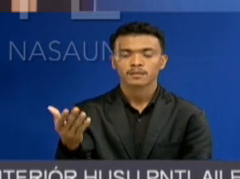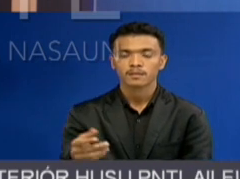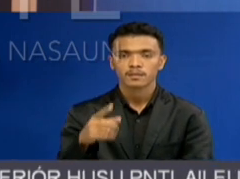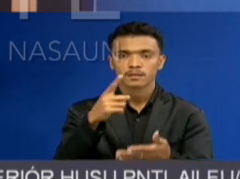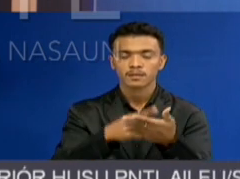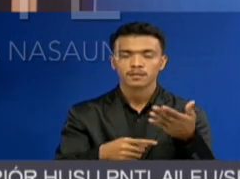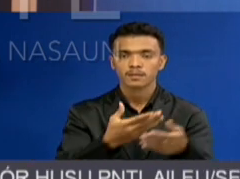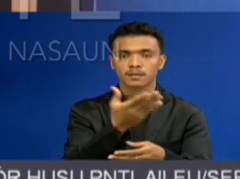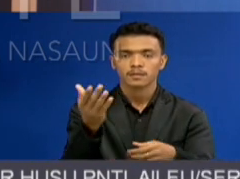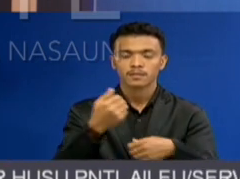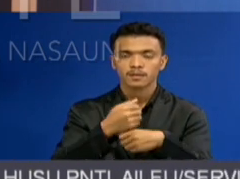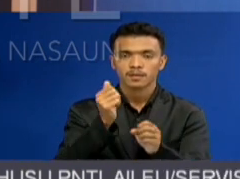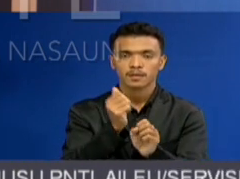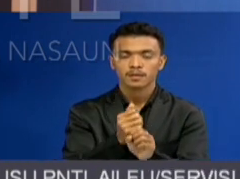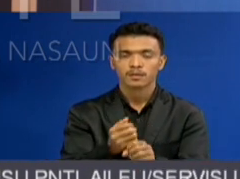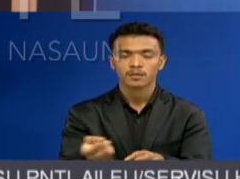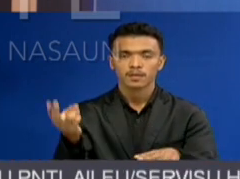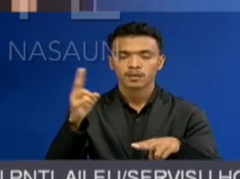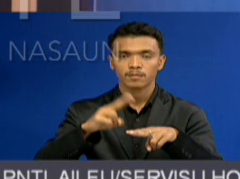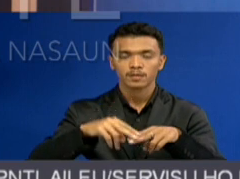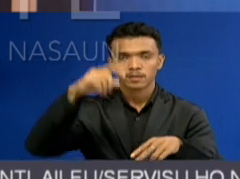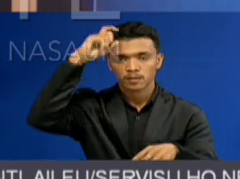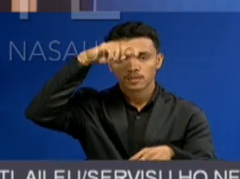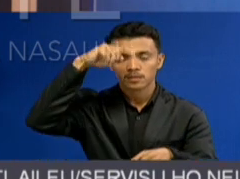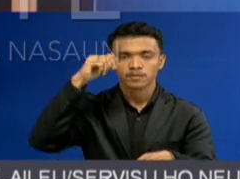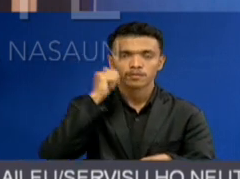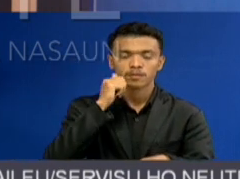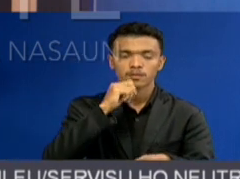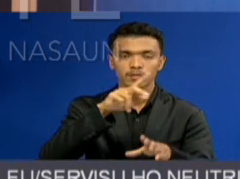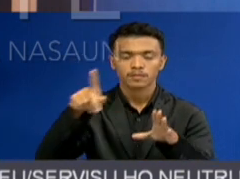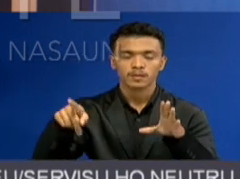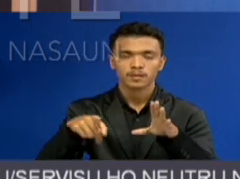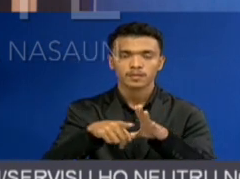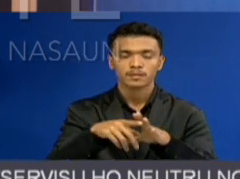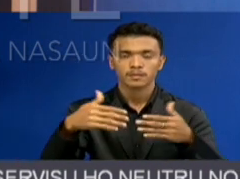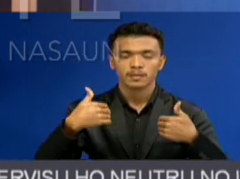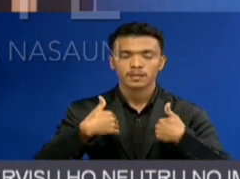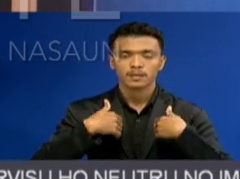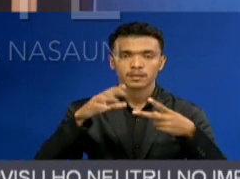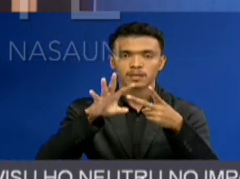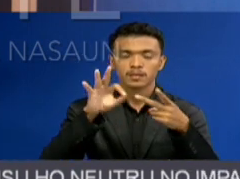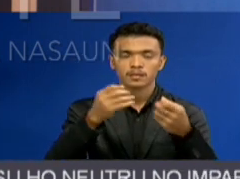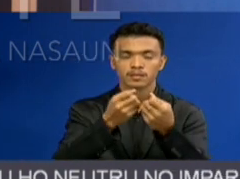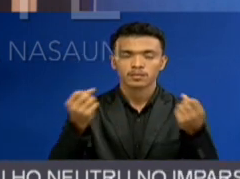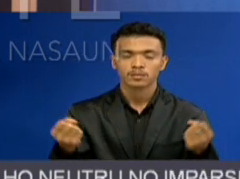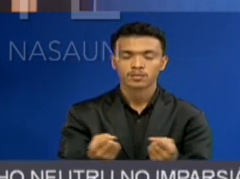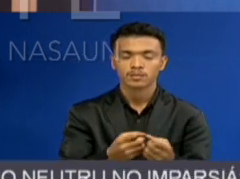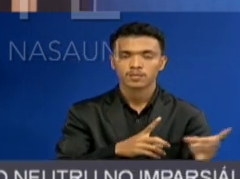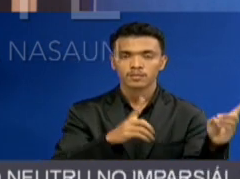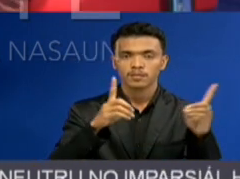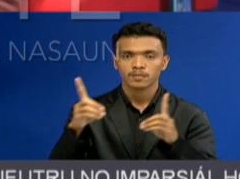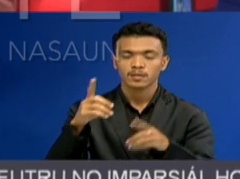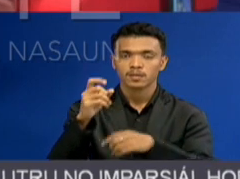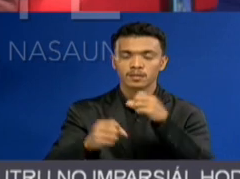sira halo atunune eleva conhecimento feto sira hodi bele participa máximo e a eleição suku ne bema ka ita se realiza e a tina